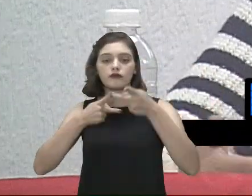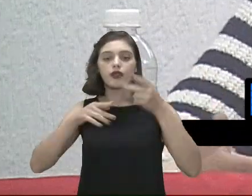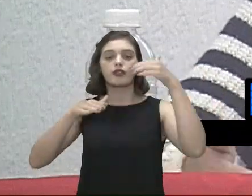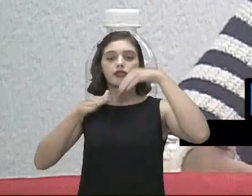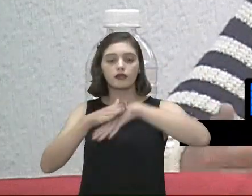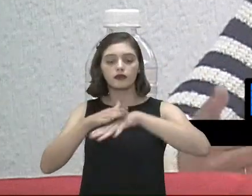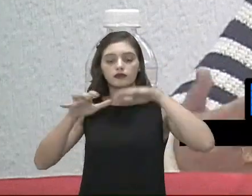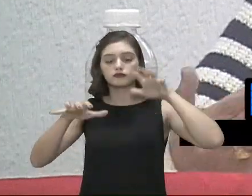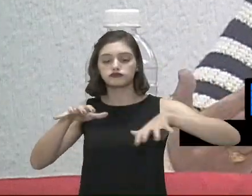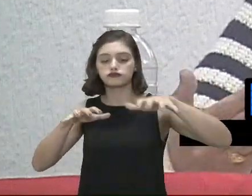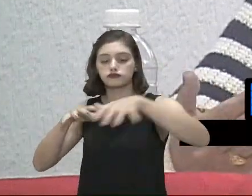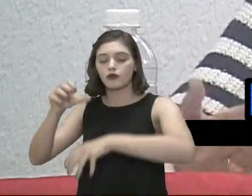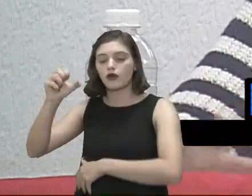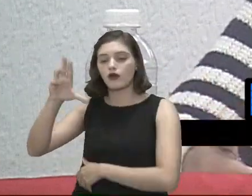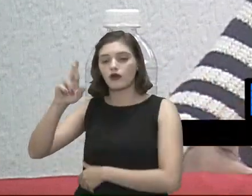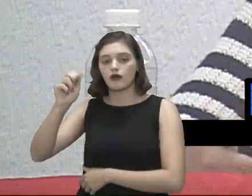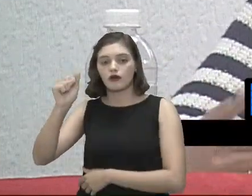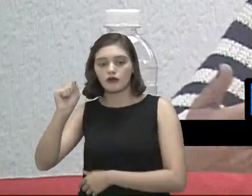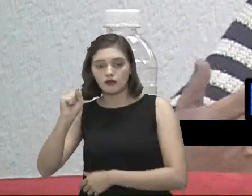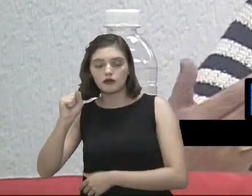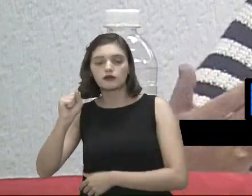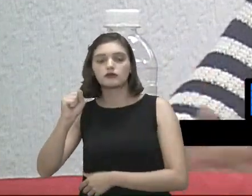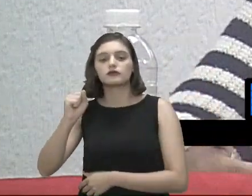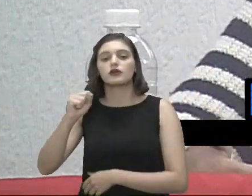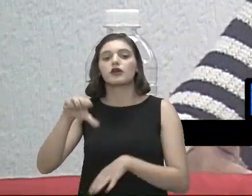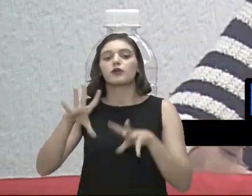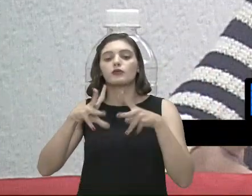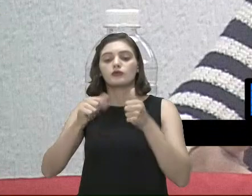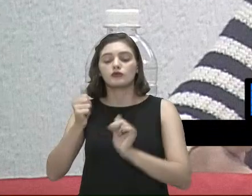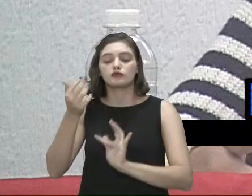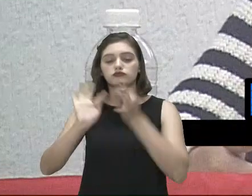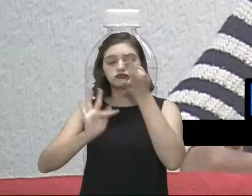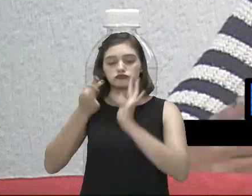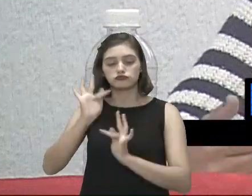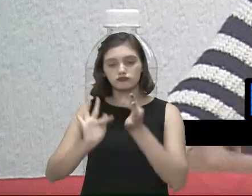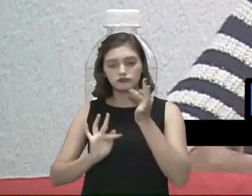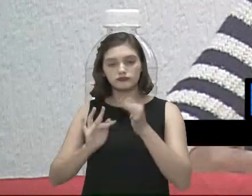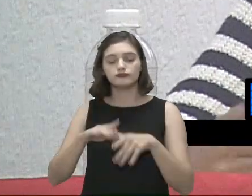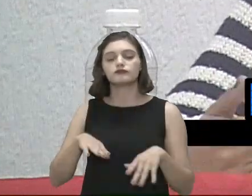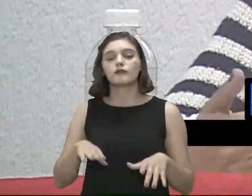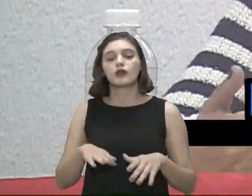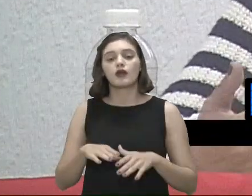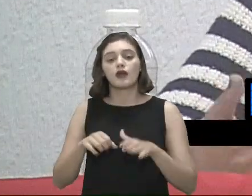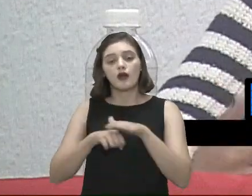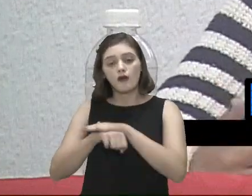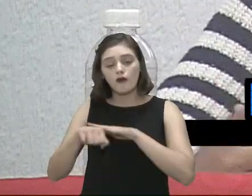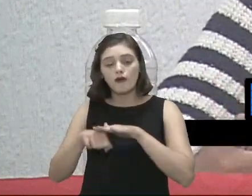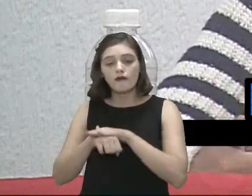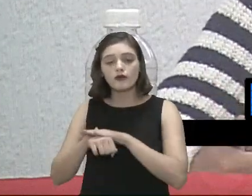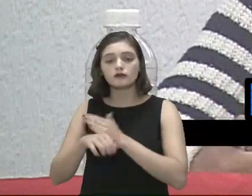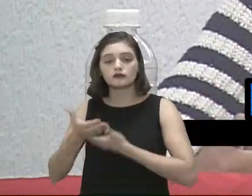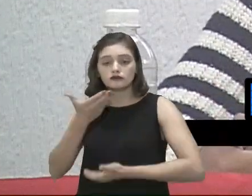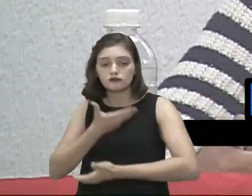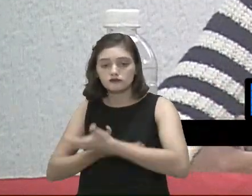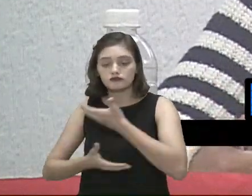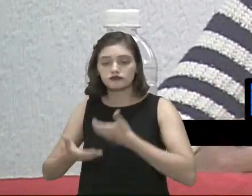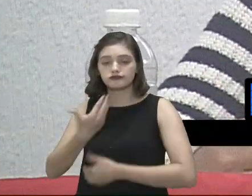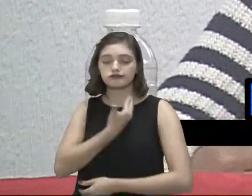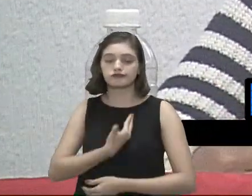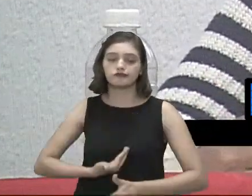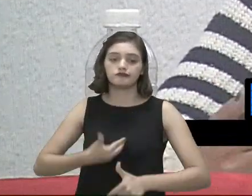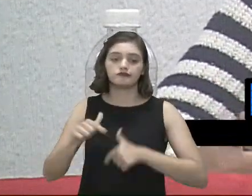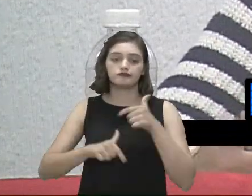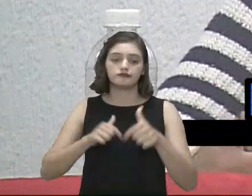dos CRAS, pelos coordenadores de CRAS, pelas equipes técnicas, o diálogo, a conversa com os nossos servidores,